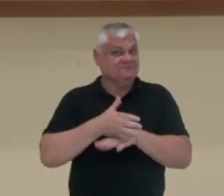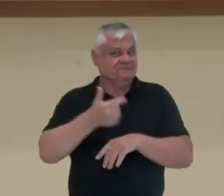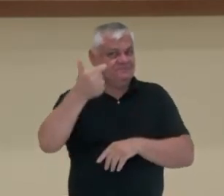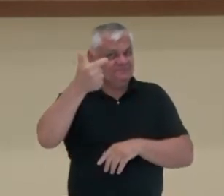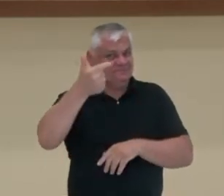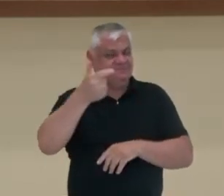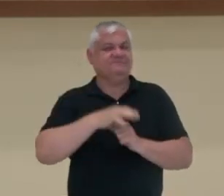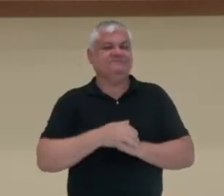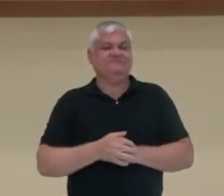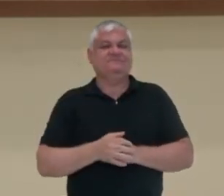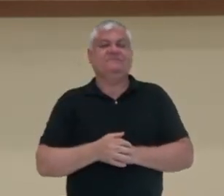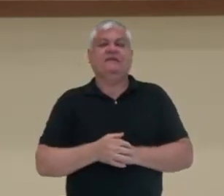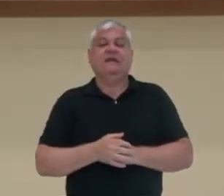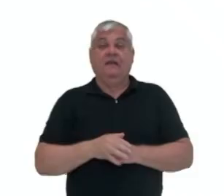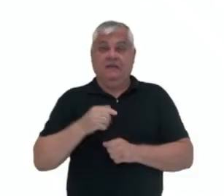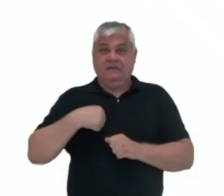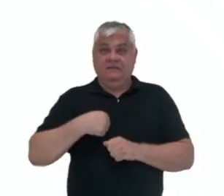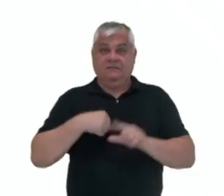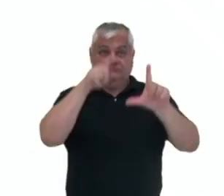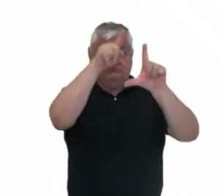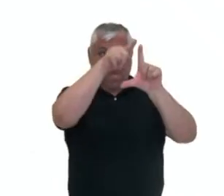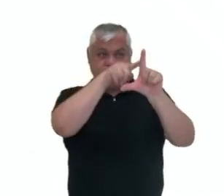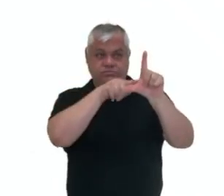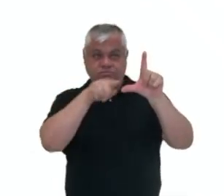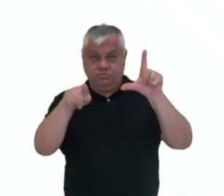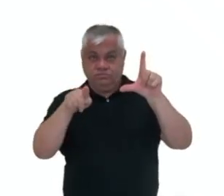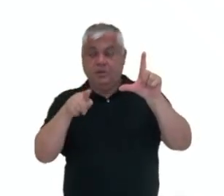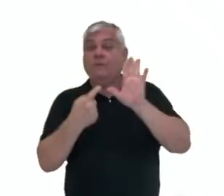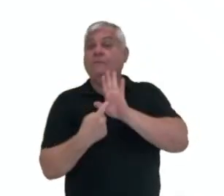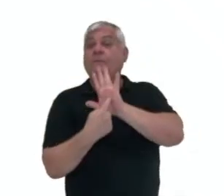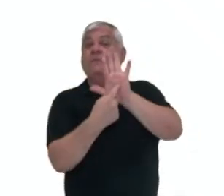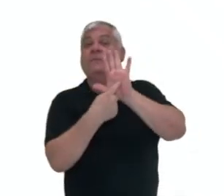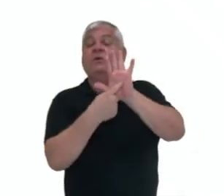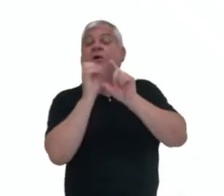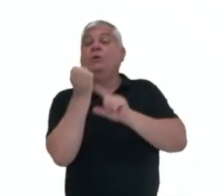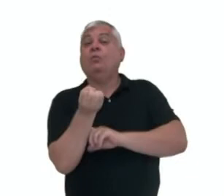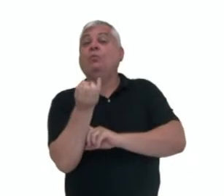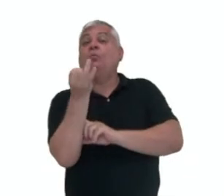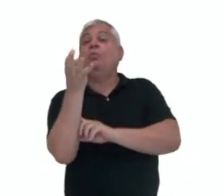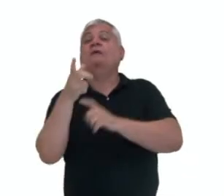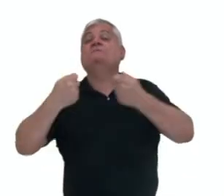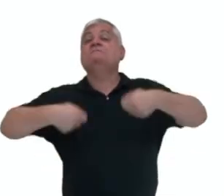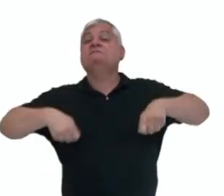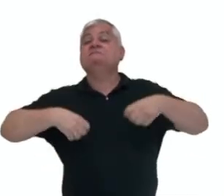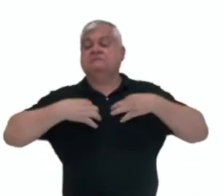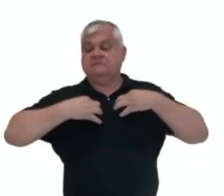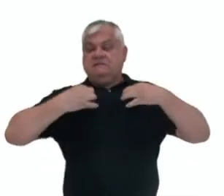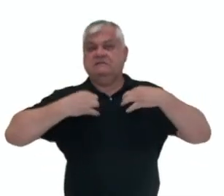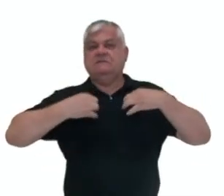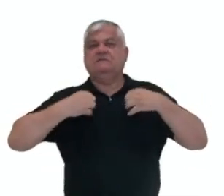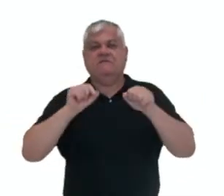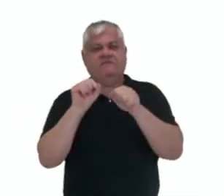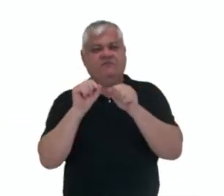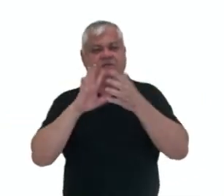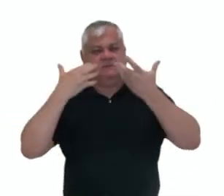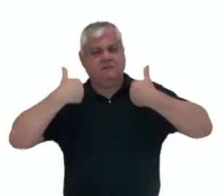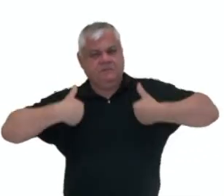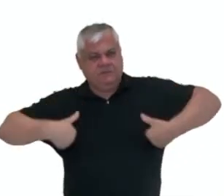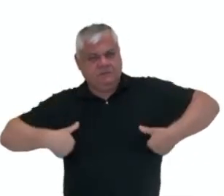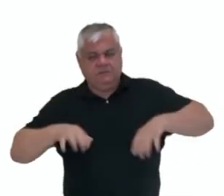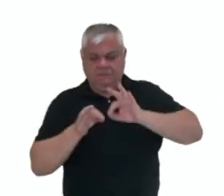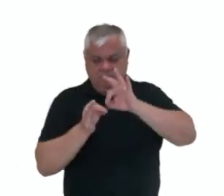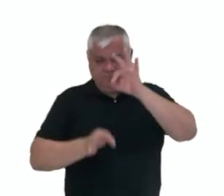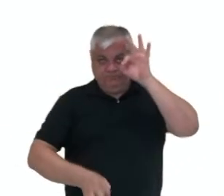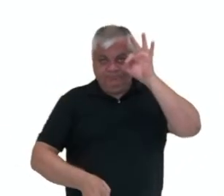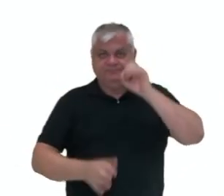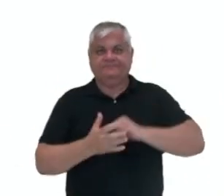nós já resolvemos. O gráfico ao lado representa a quantidade necessária de tecido para fazer uma camiseta, de acordo com o seu comprimento. Está